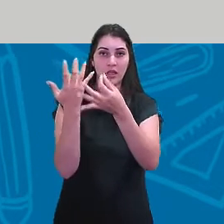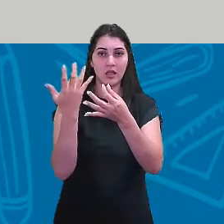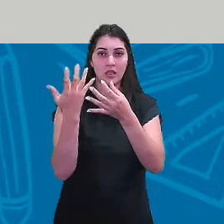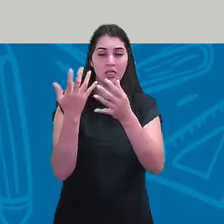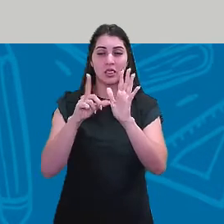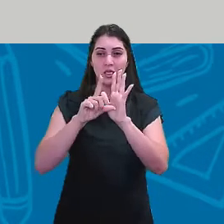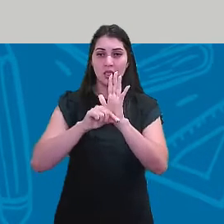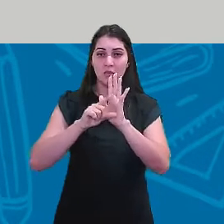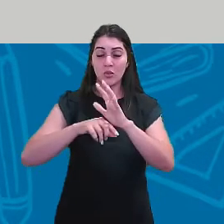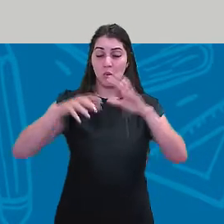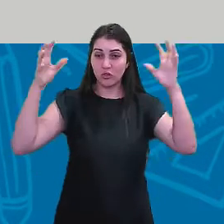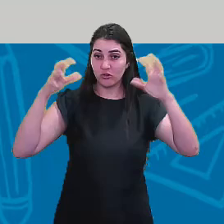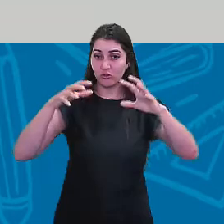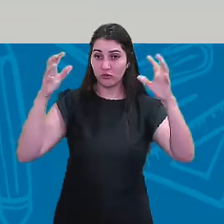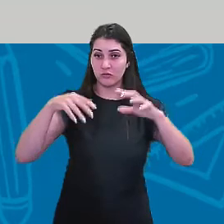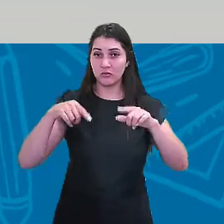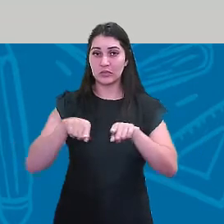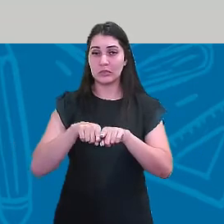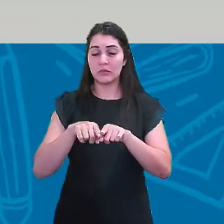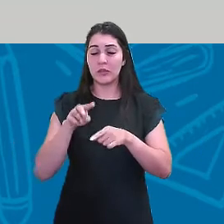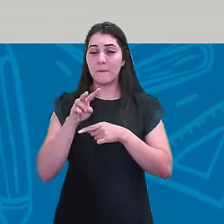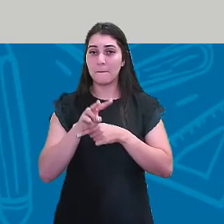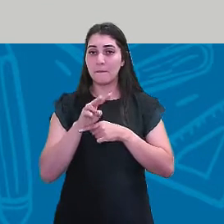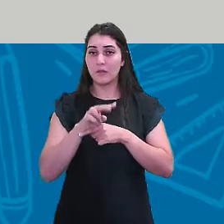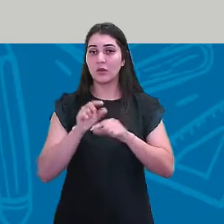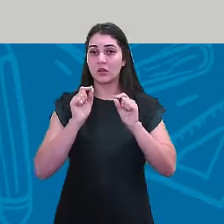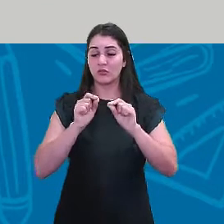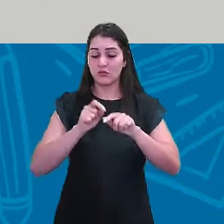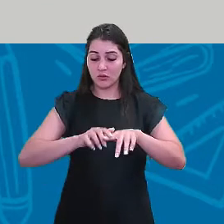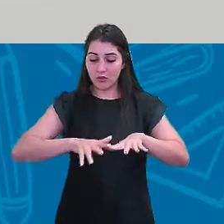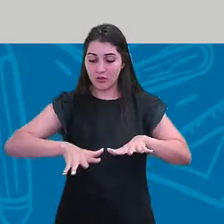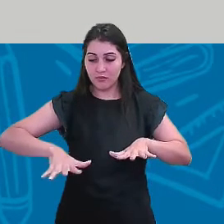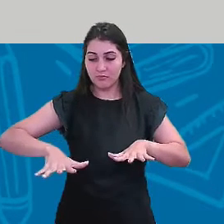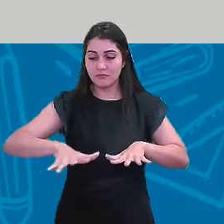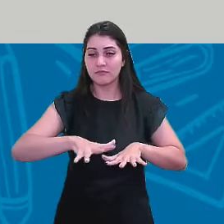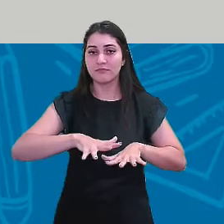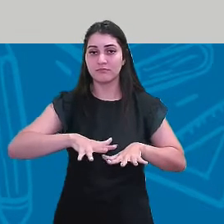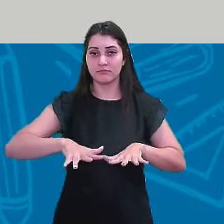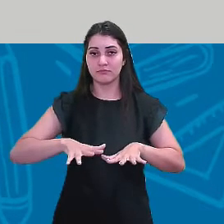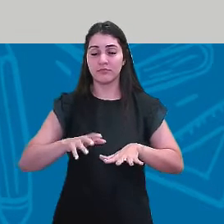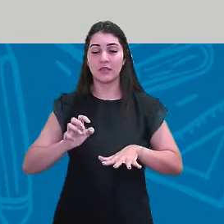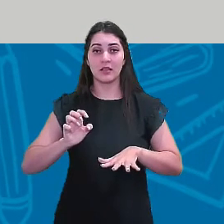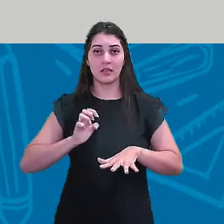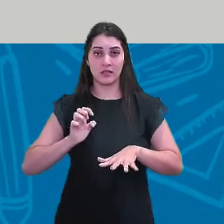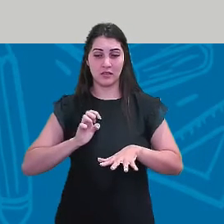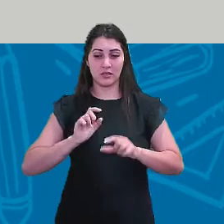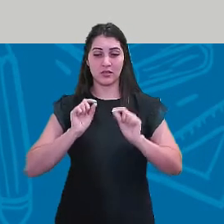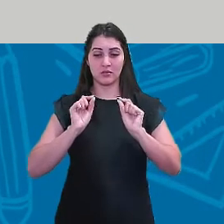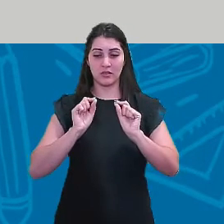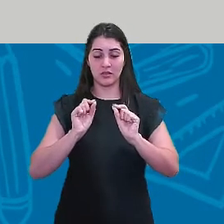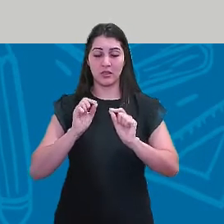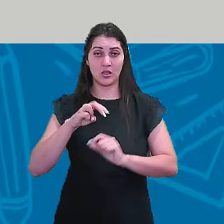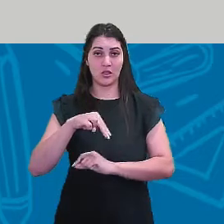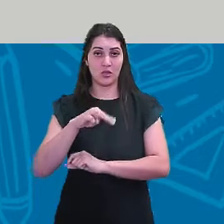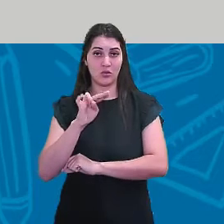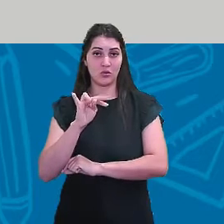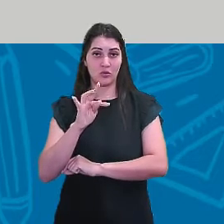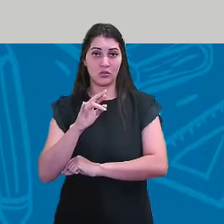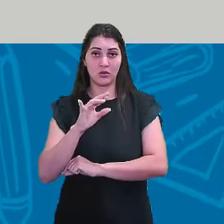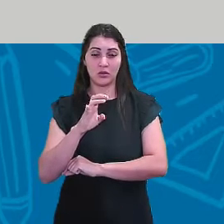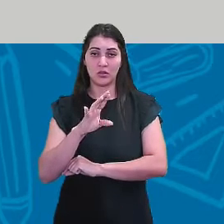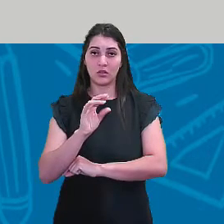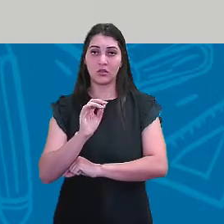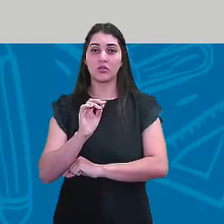chuvas do solo, além de proteger sua camada superficial rica em nutrientes, contra a